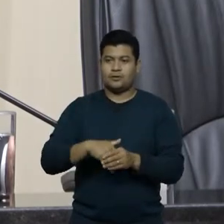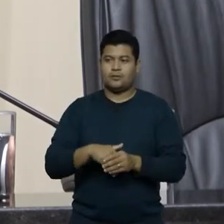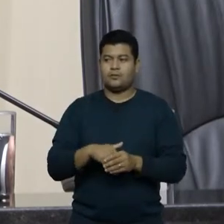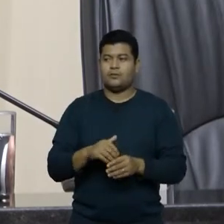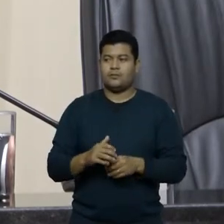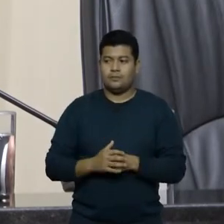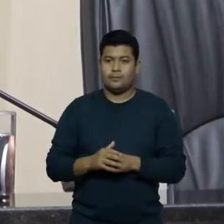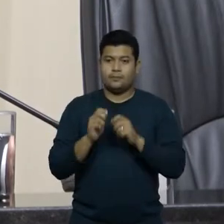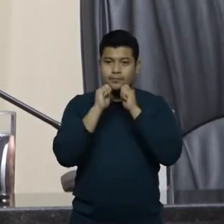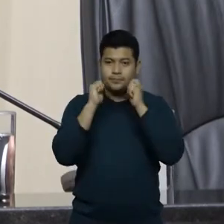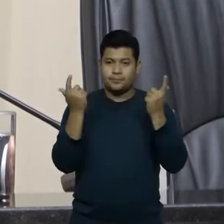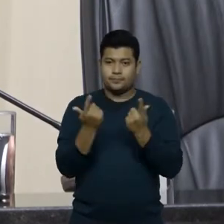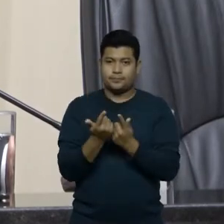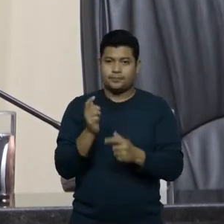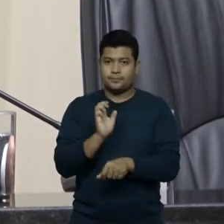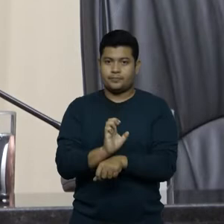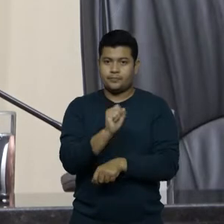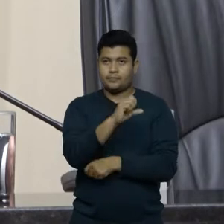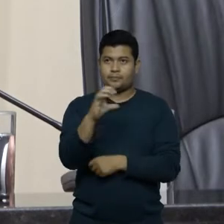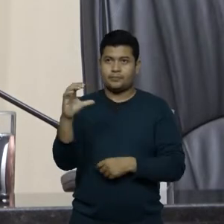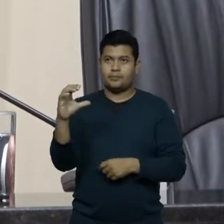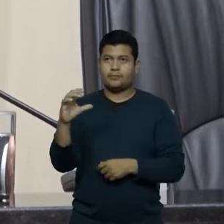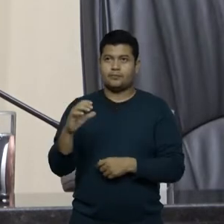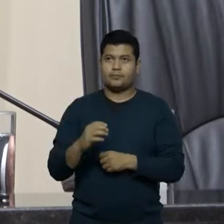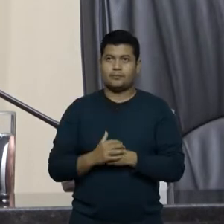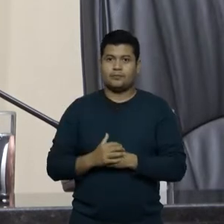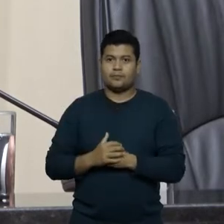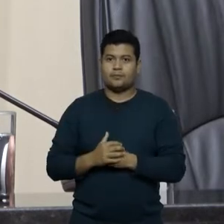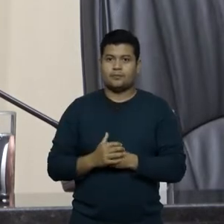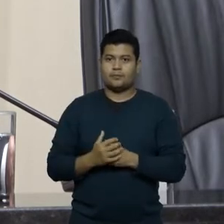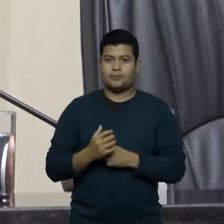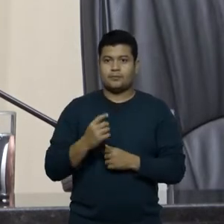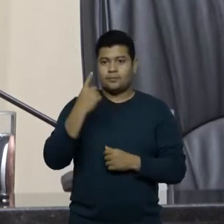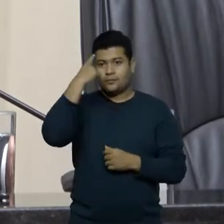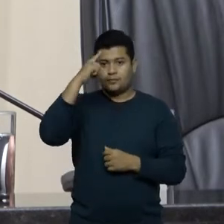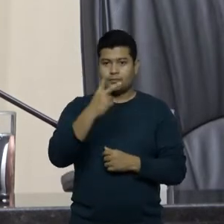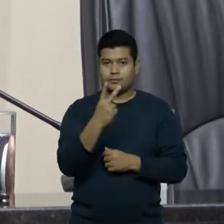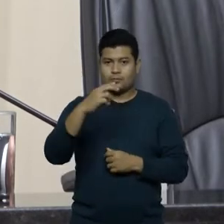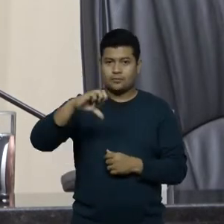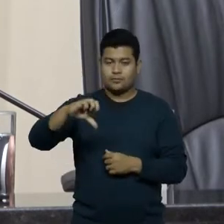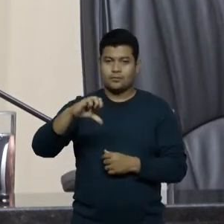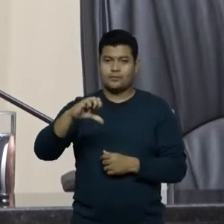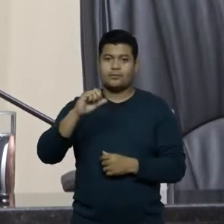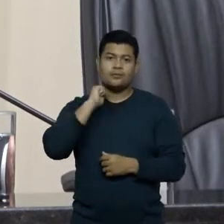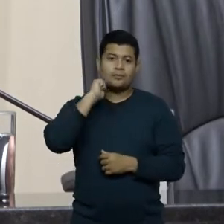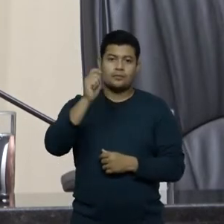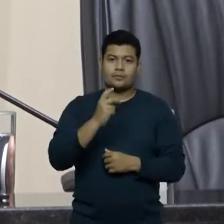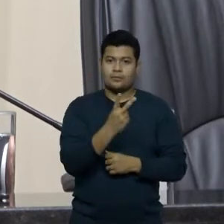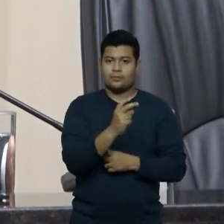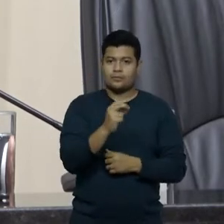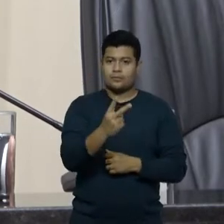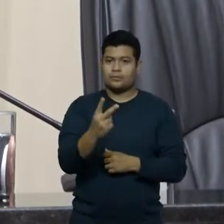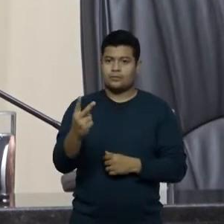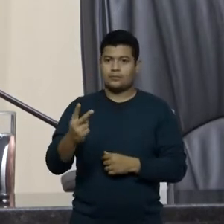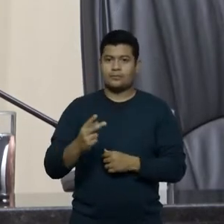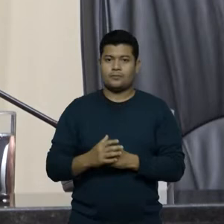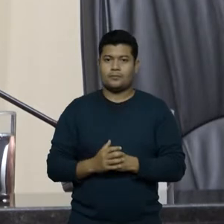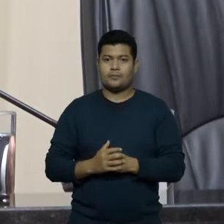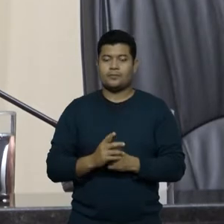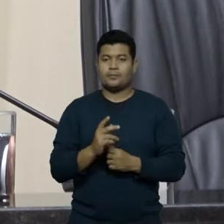da Assembleia Legislativa do Estado de Santa Catarina realizada 29 de Abril de 2022